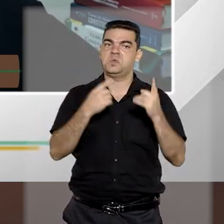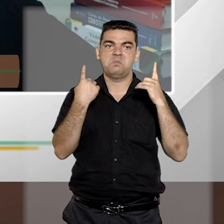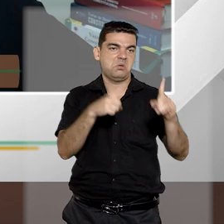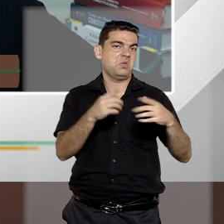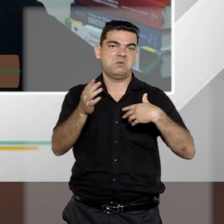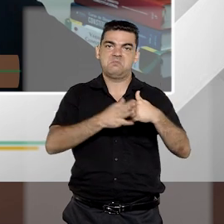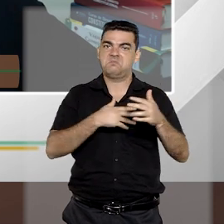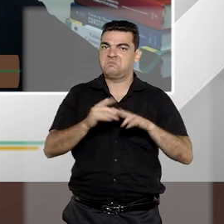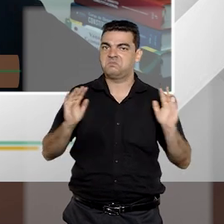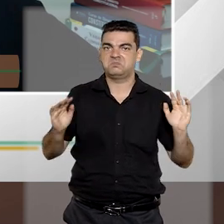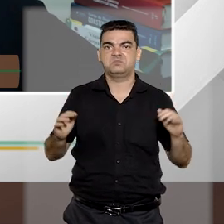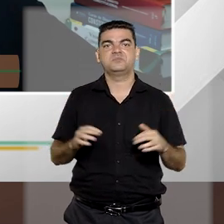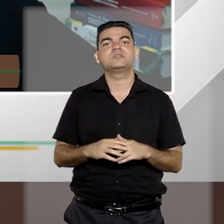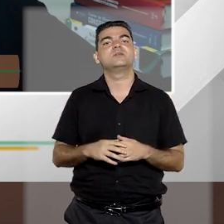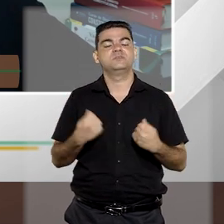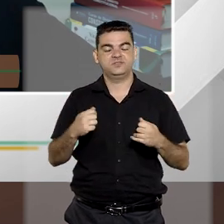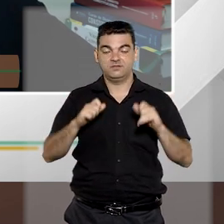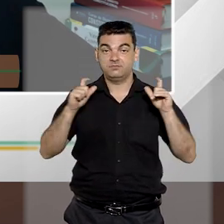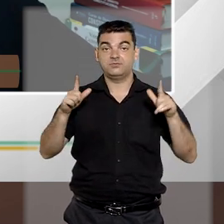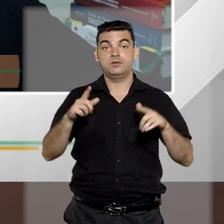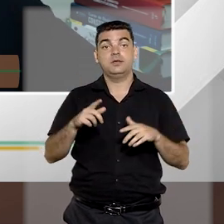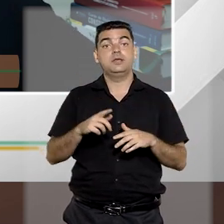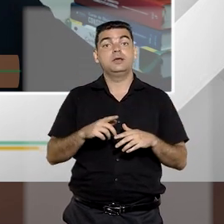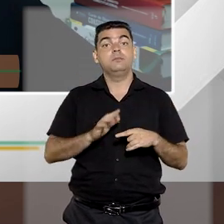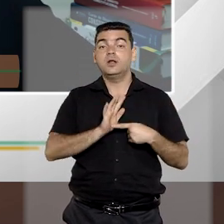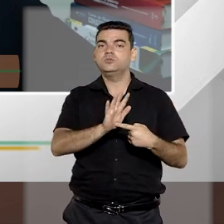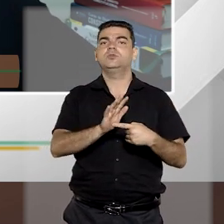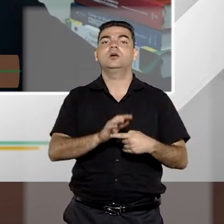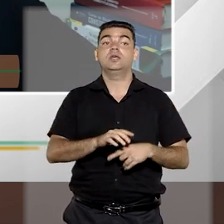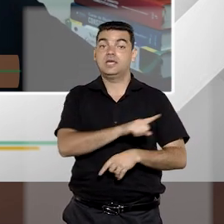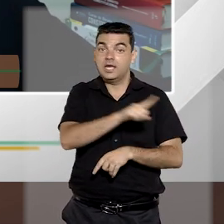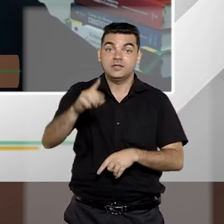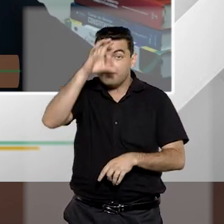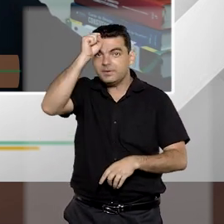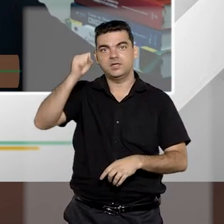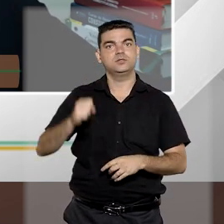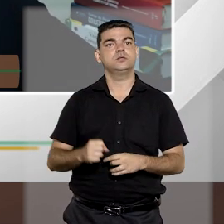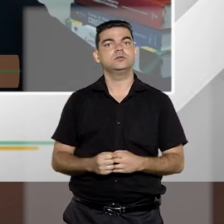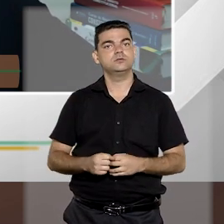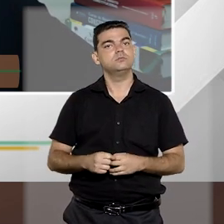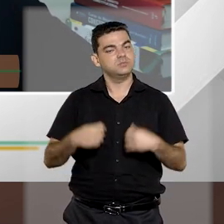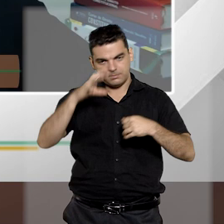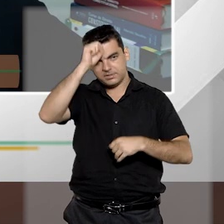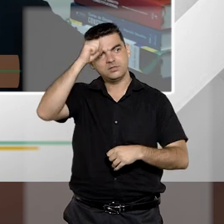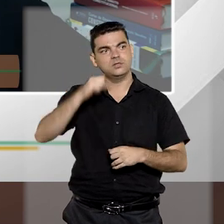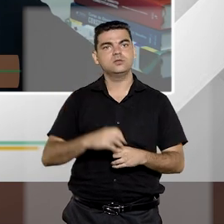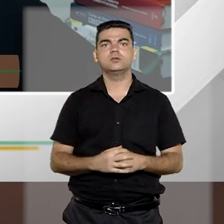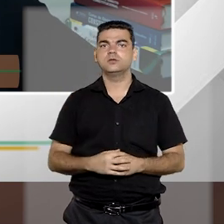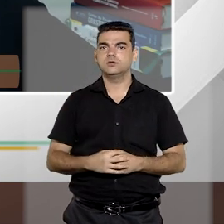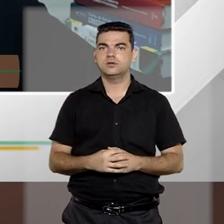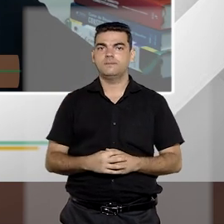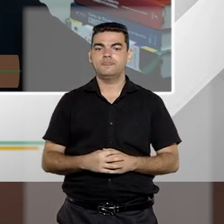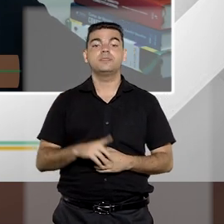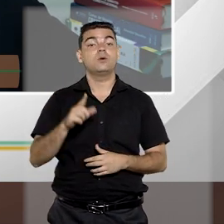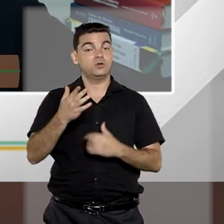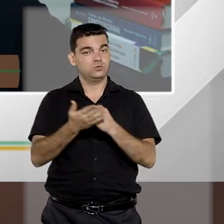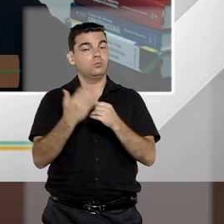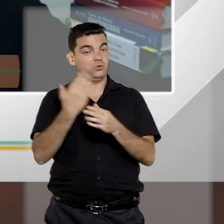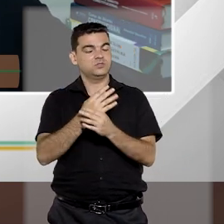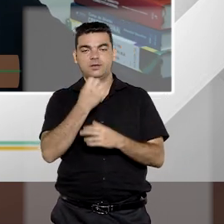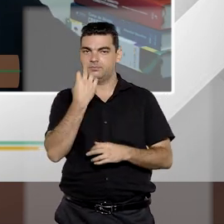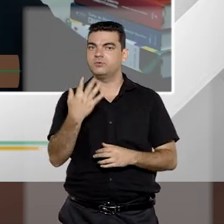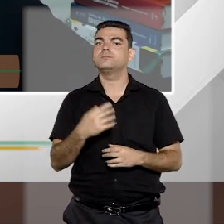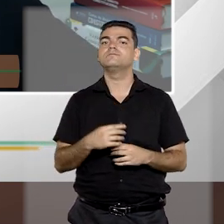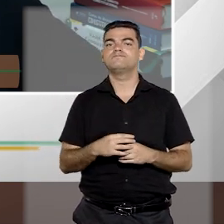caráter indenizatório de forma, satisfatória para que surta, de fato, o efeito pedagógico, né? Então, esse precedente, sem dúvida nenhuma, é